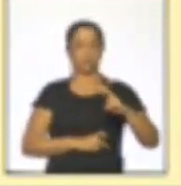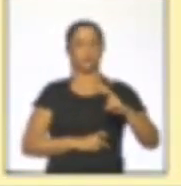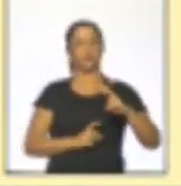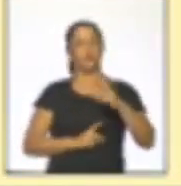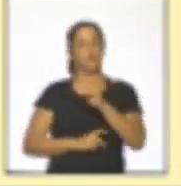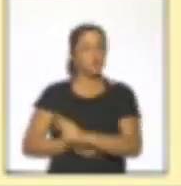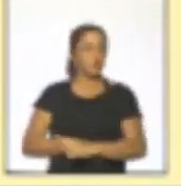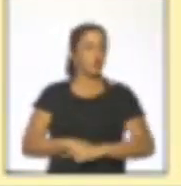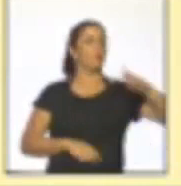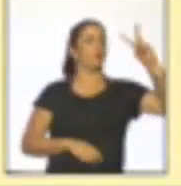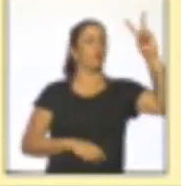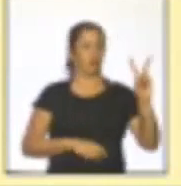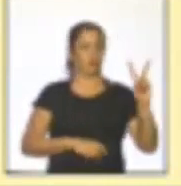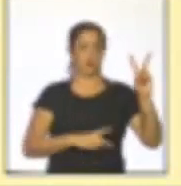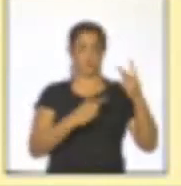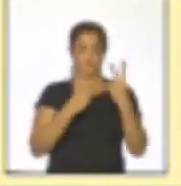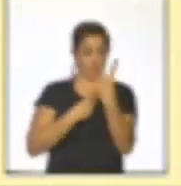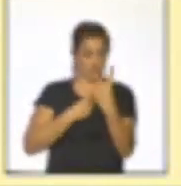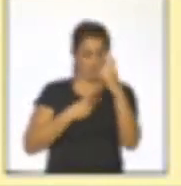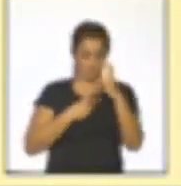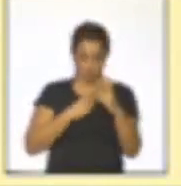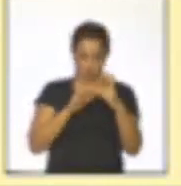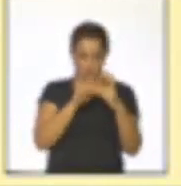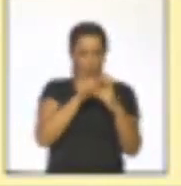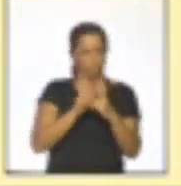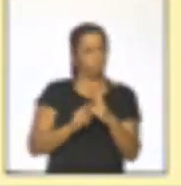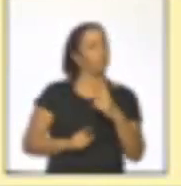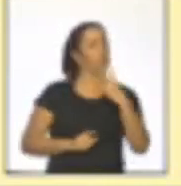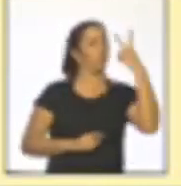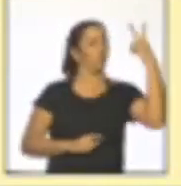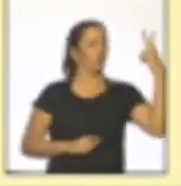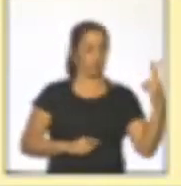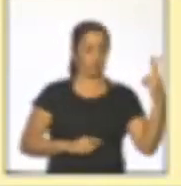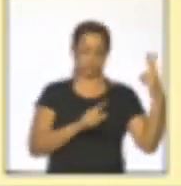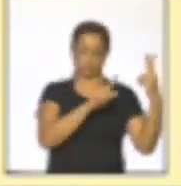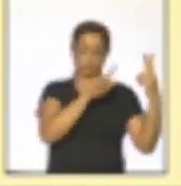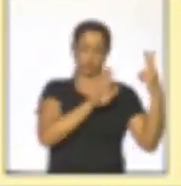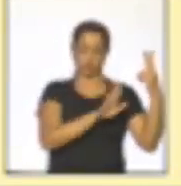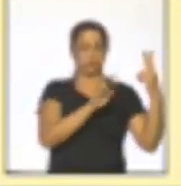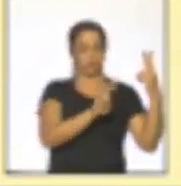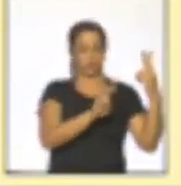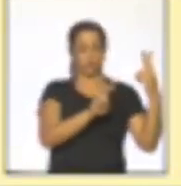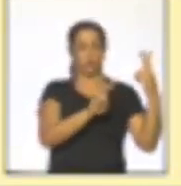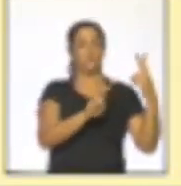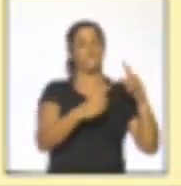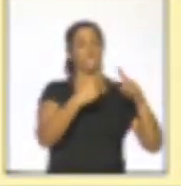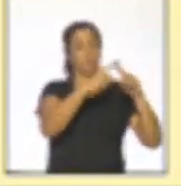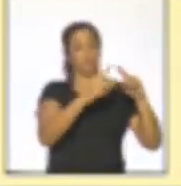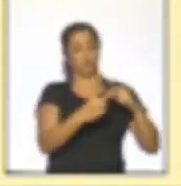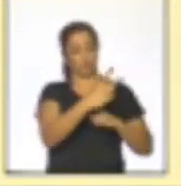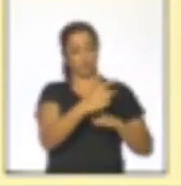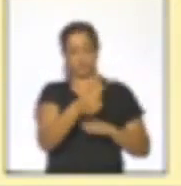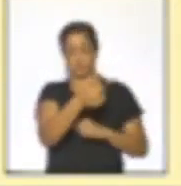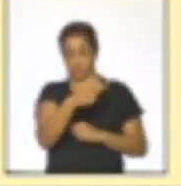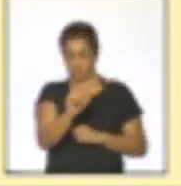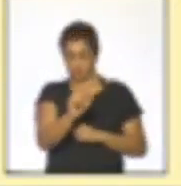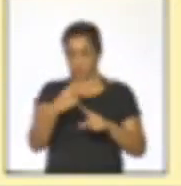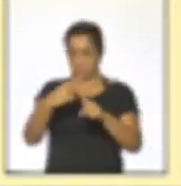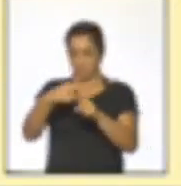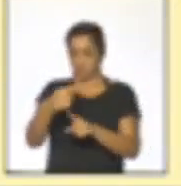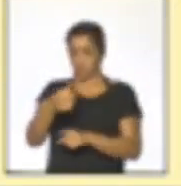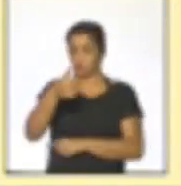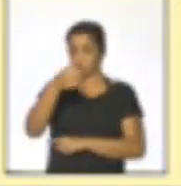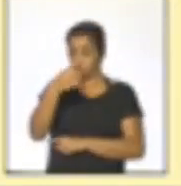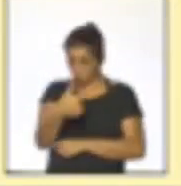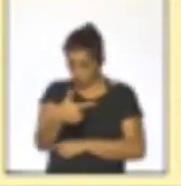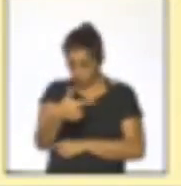Sobe 2. Então, olha lá, 5 vezes 2, 10. Com 2 vai dar 12.